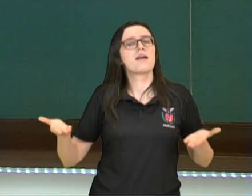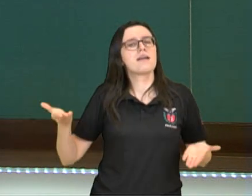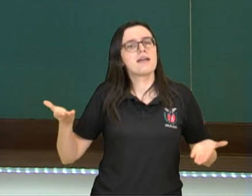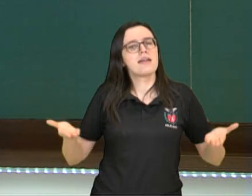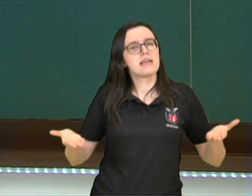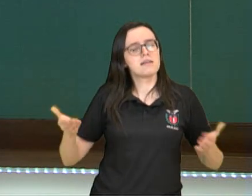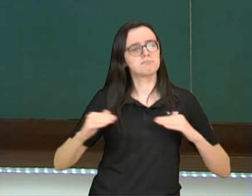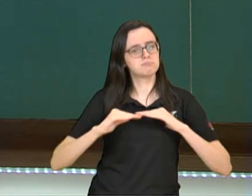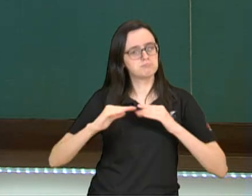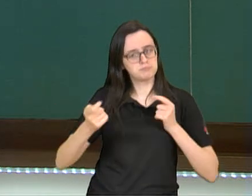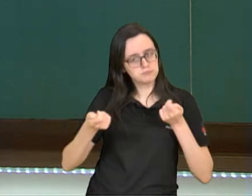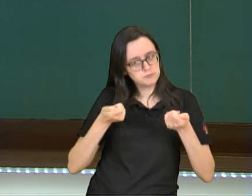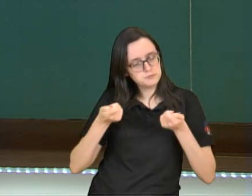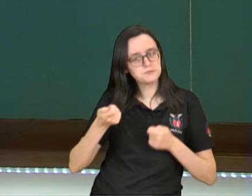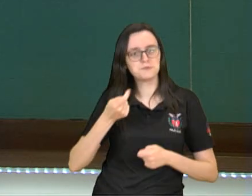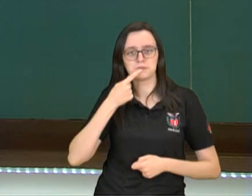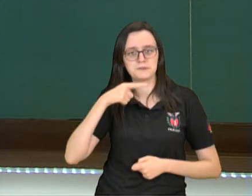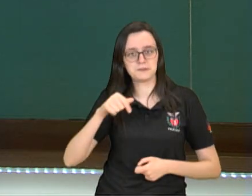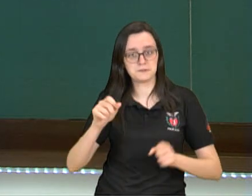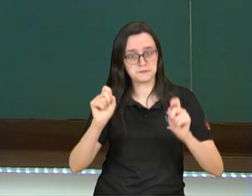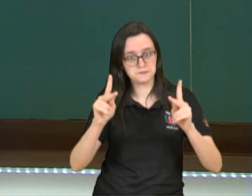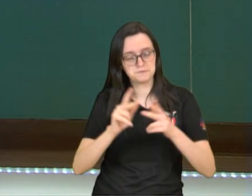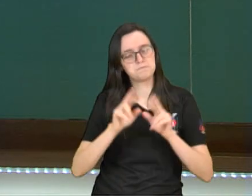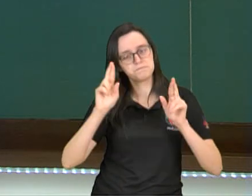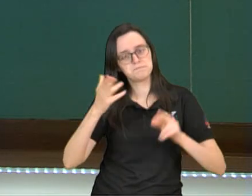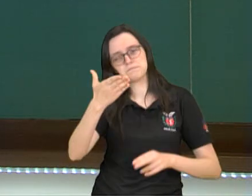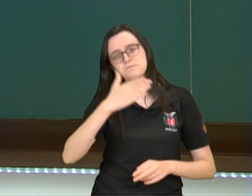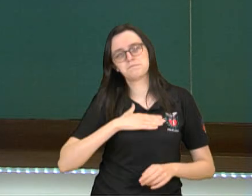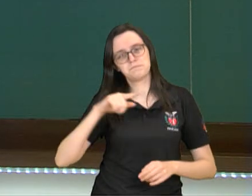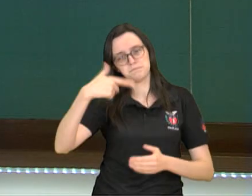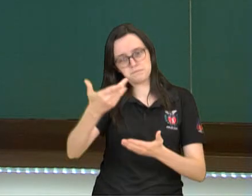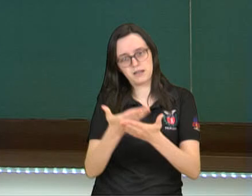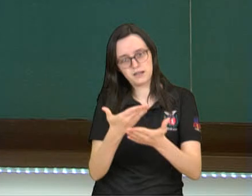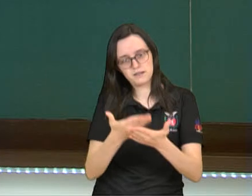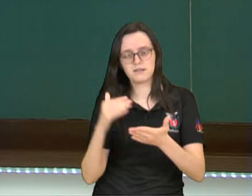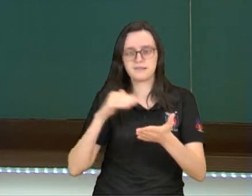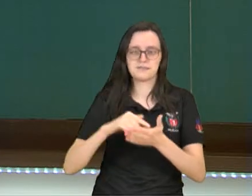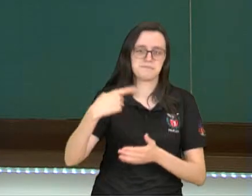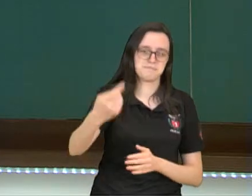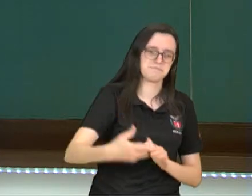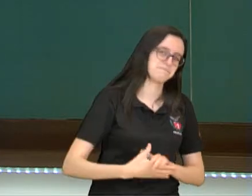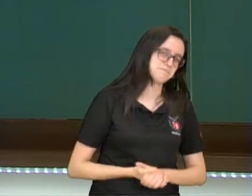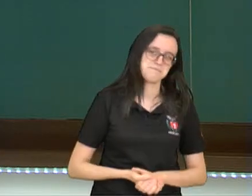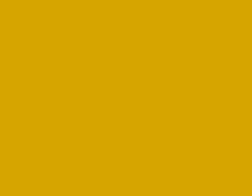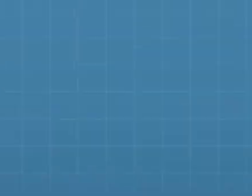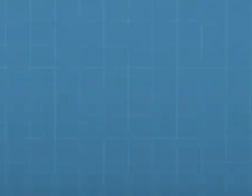dá uma controlada no sal aí, tá bom? Espero vocês na próxima aula e até mais!